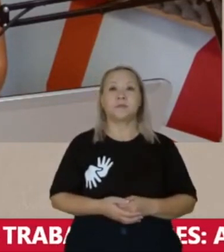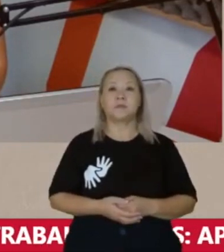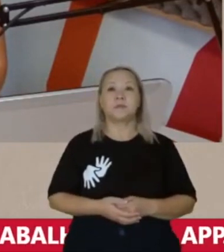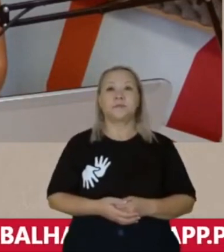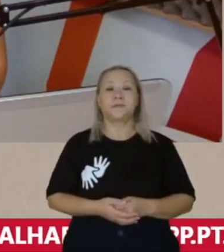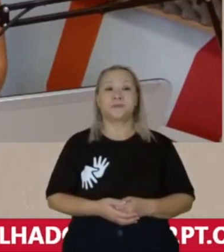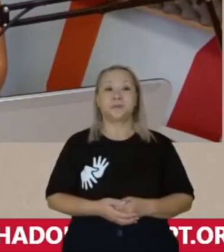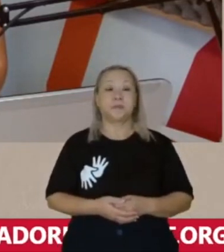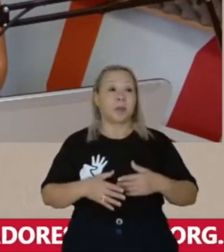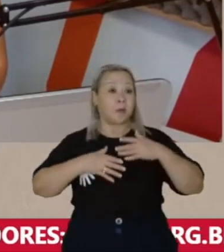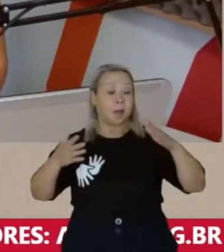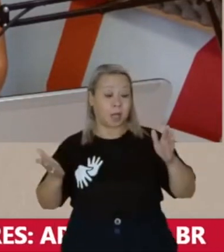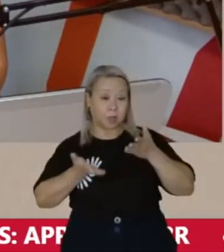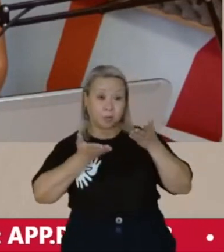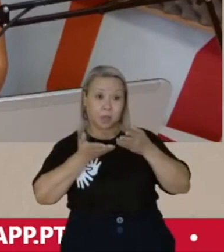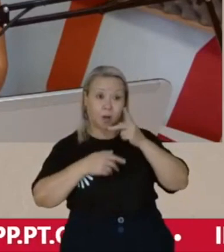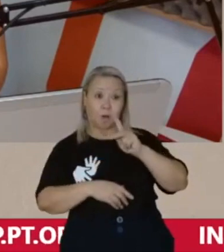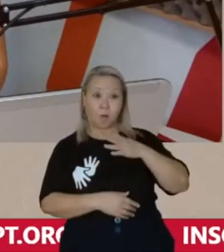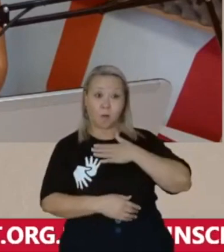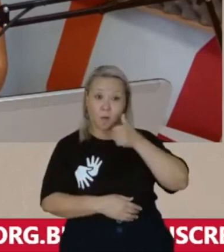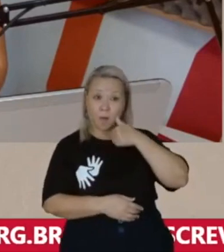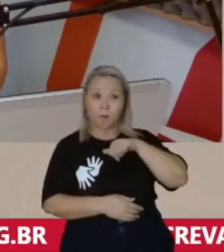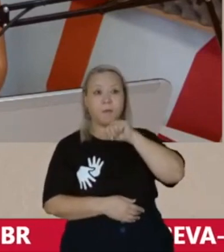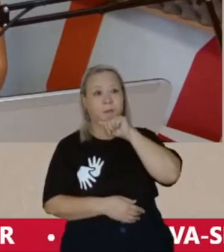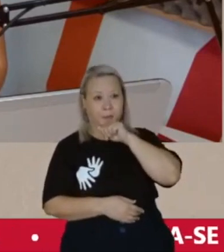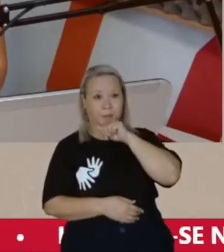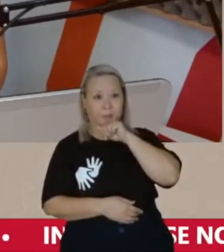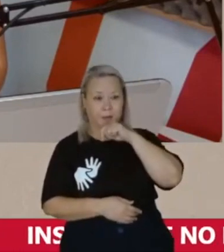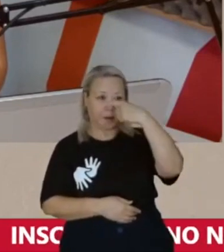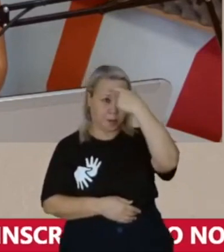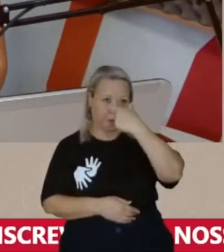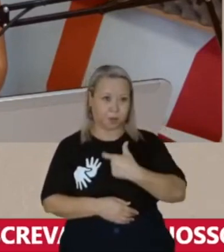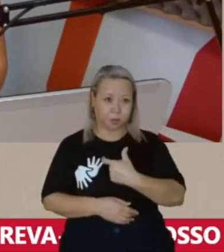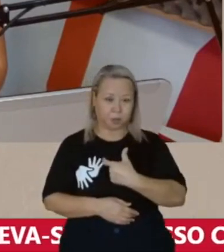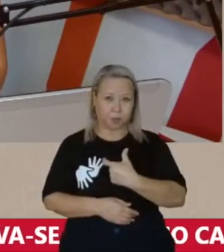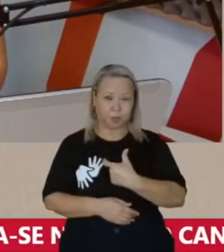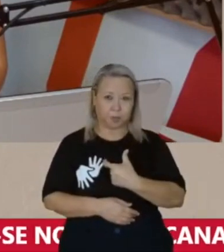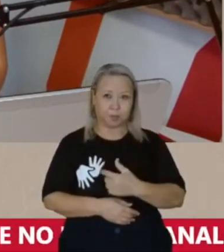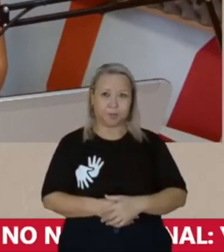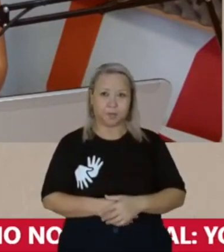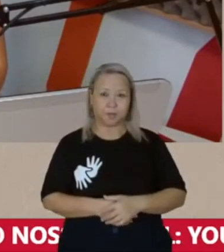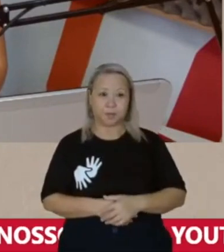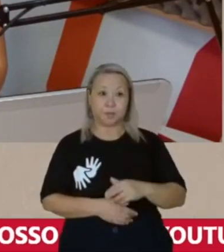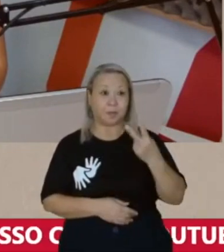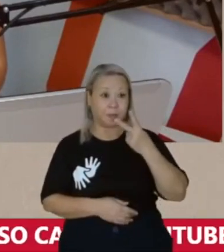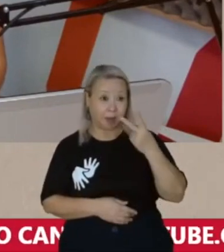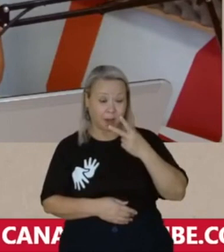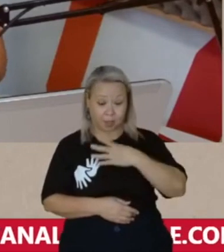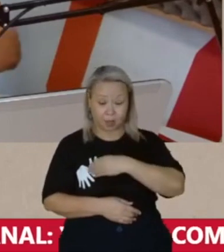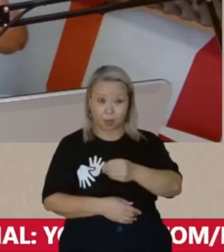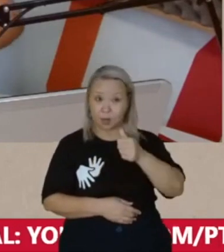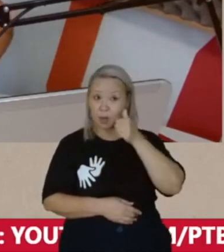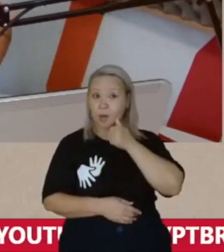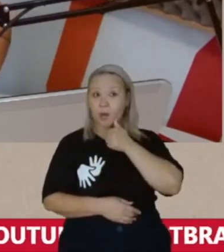Olha, a minha grande inspiração foi a minha mãe, Eu sou a segunda filha, de um grupo